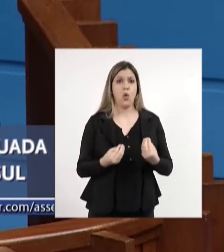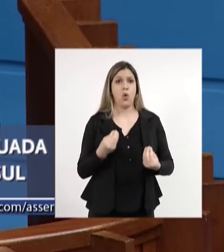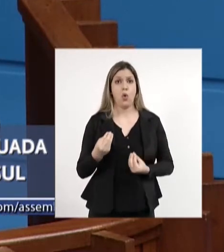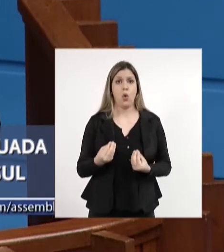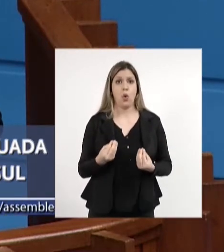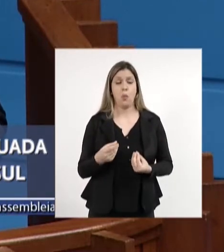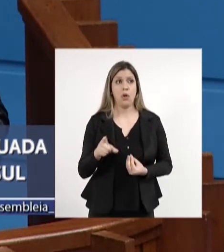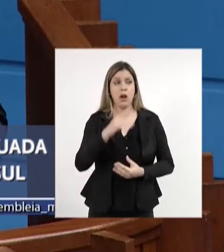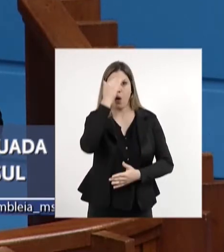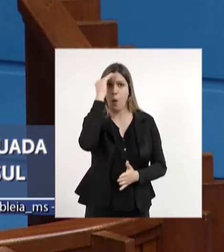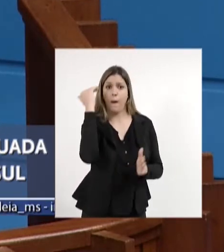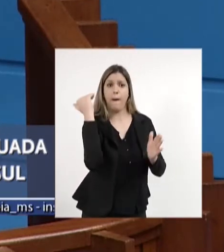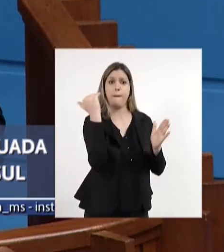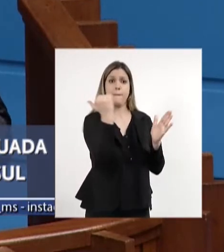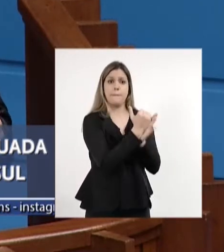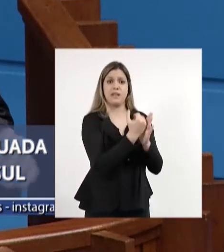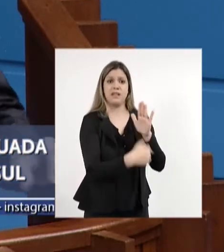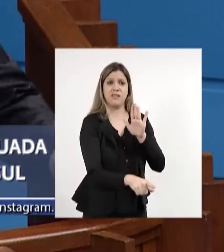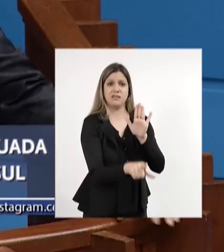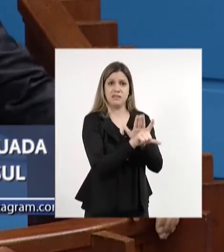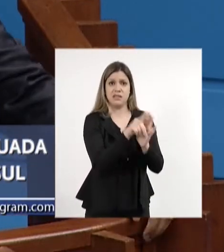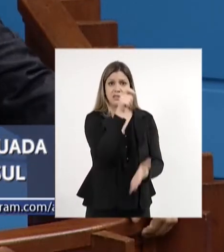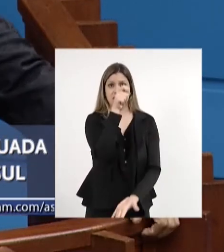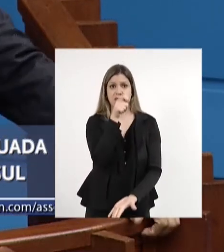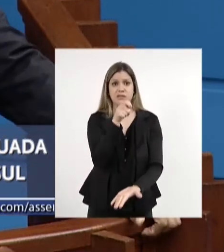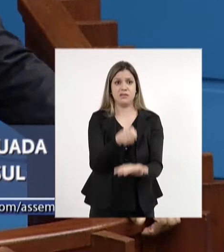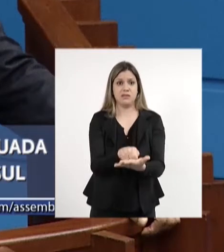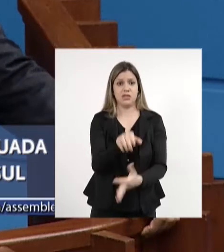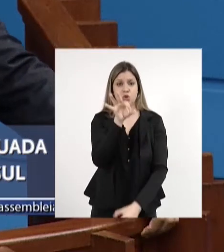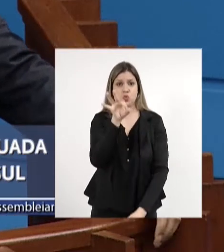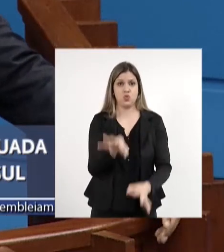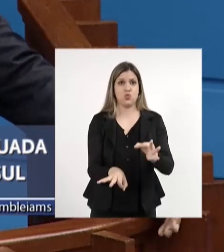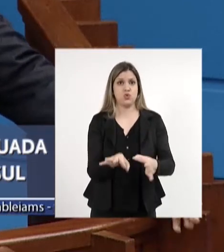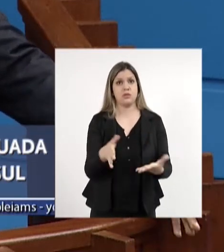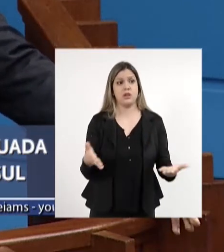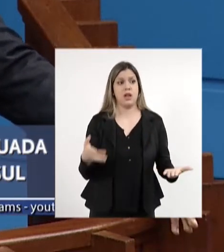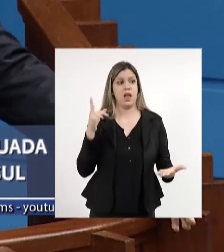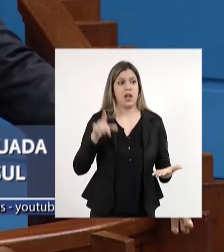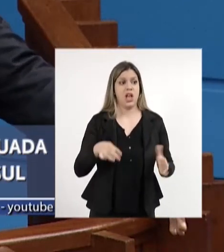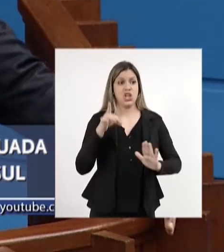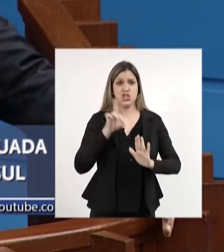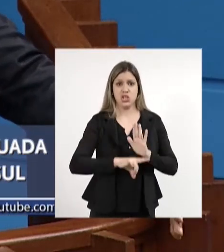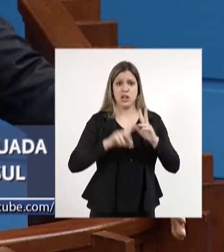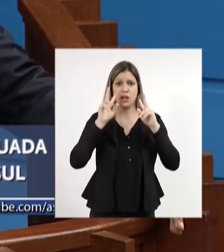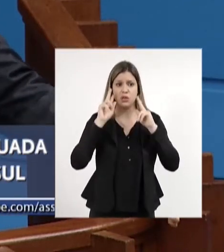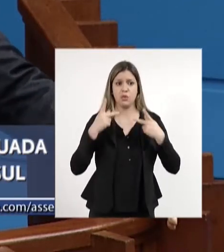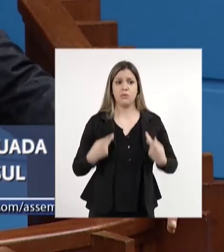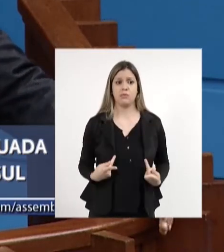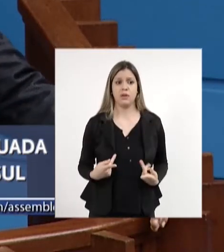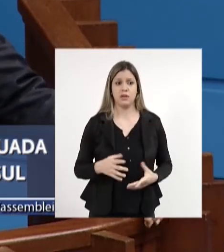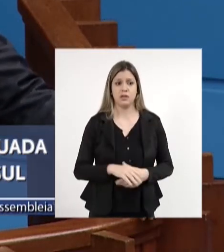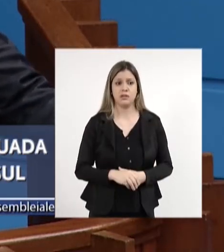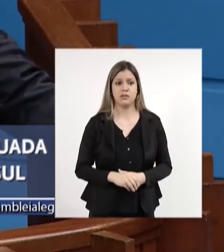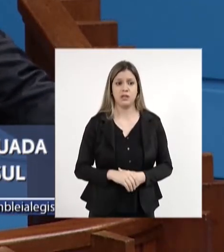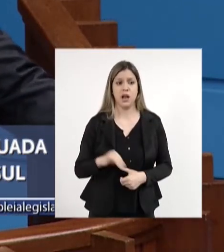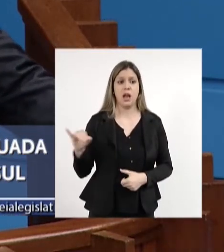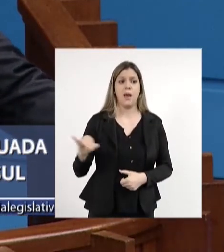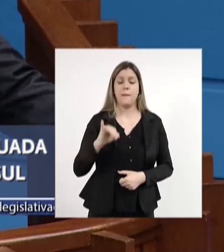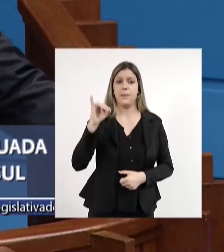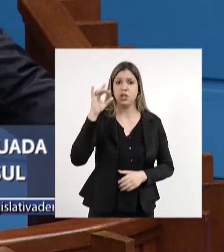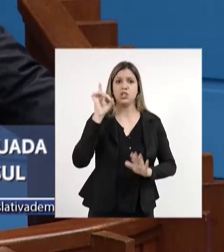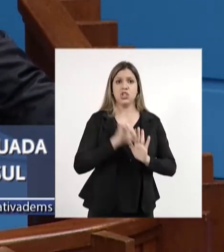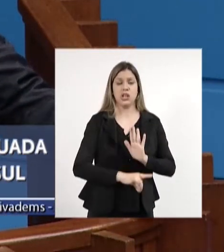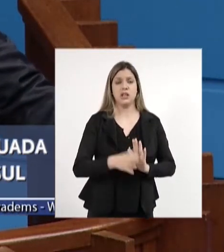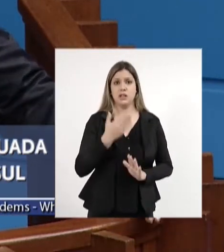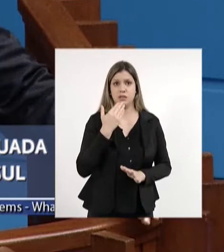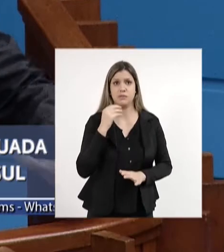que o Estado não se faça presente quando se trata de um direito humano tão fundamental, que é o direito à alimentação, um direito sem o